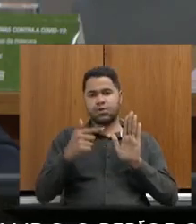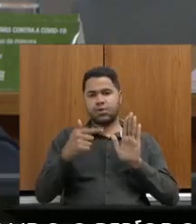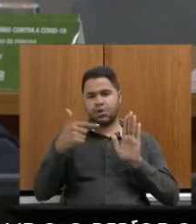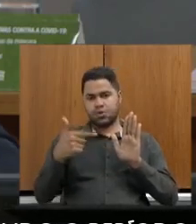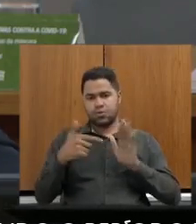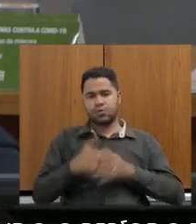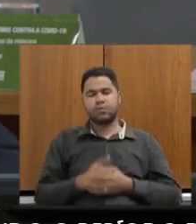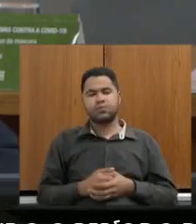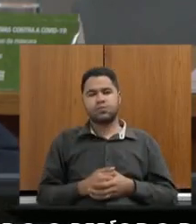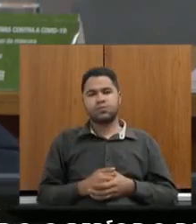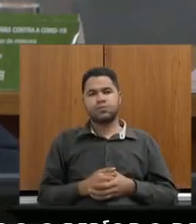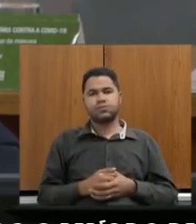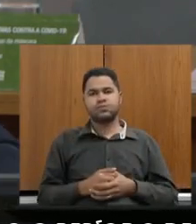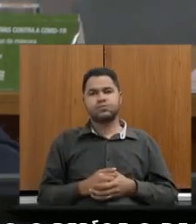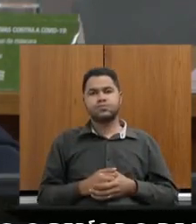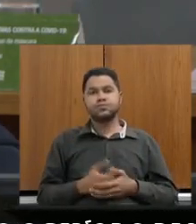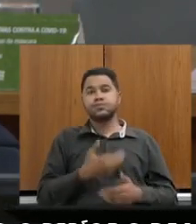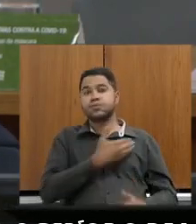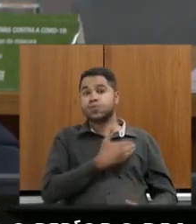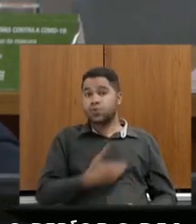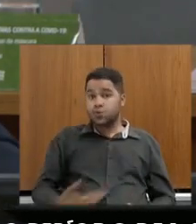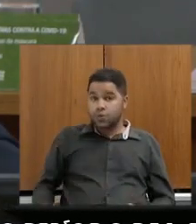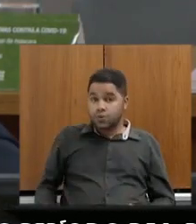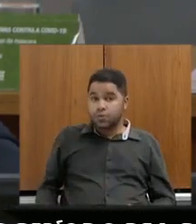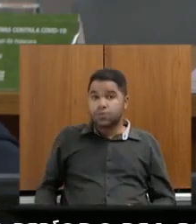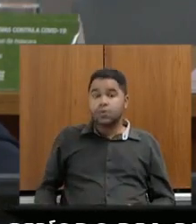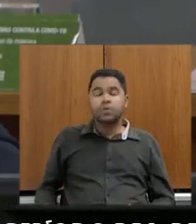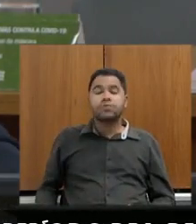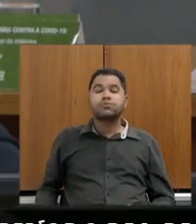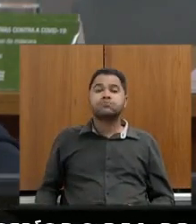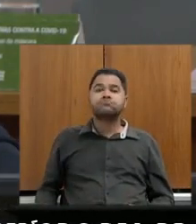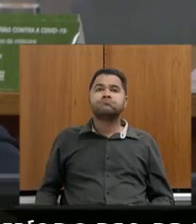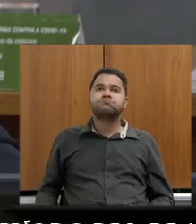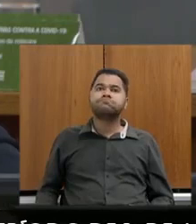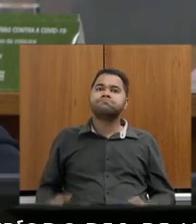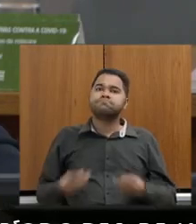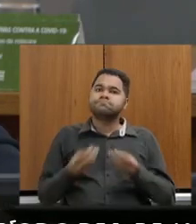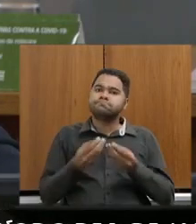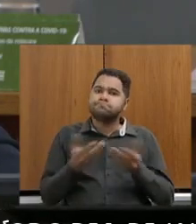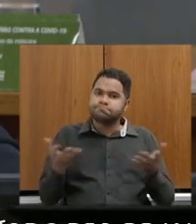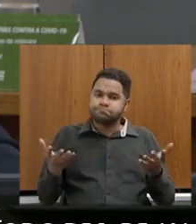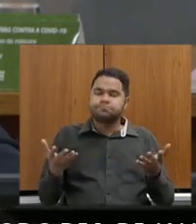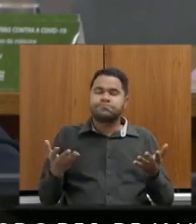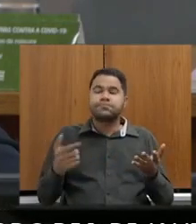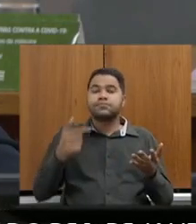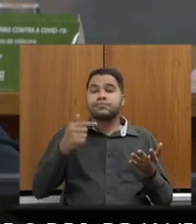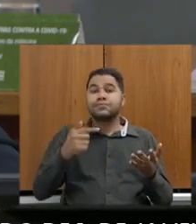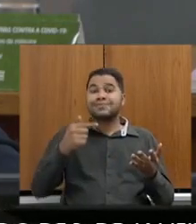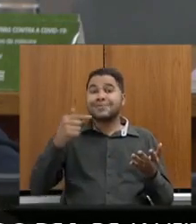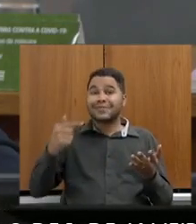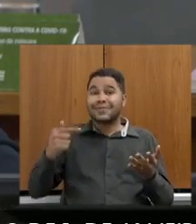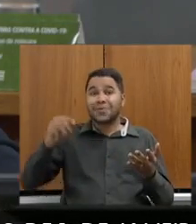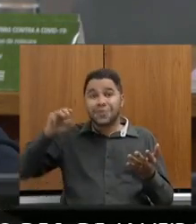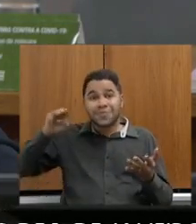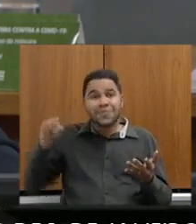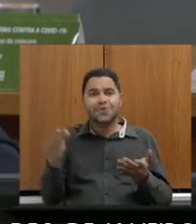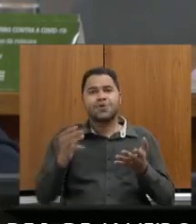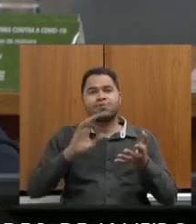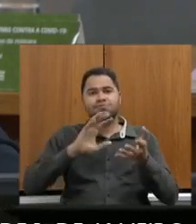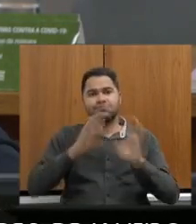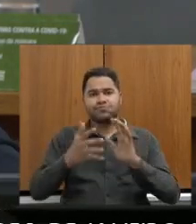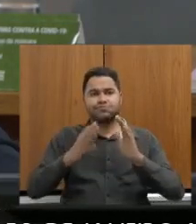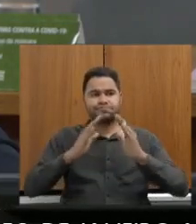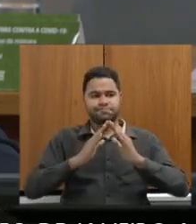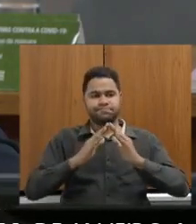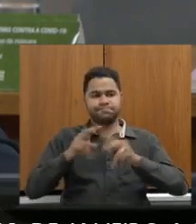é o governo do estado ele deste nua isso é uma coisa inédita também 77 milhões para reforma do